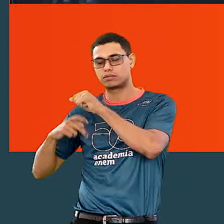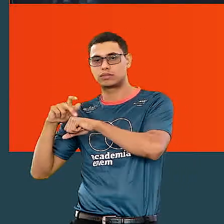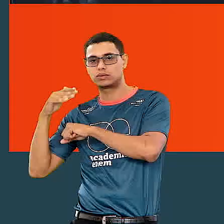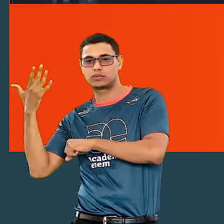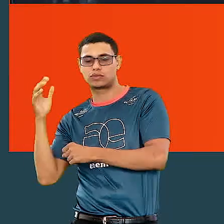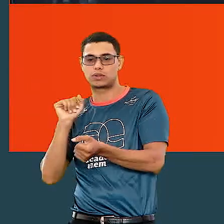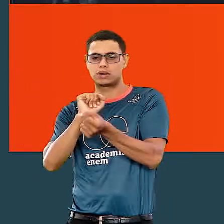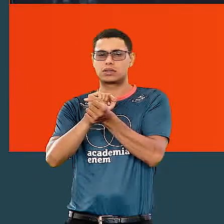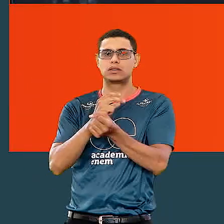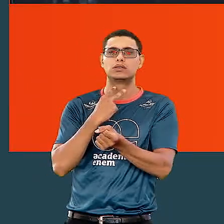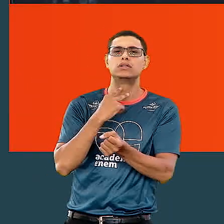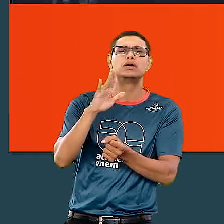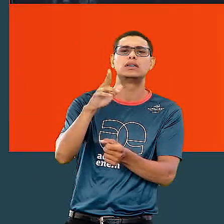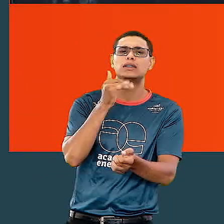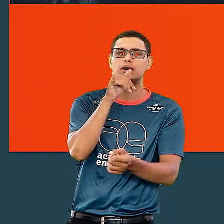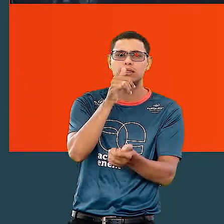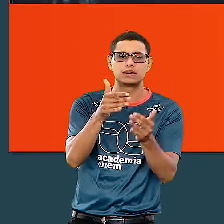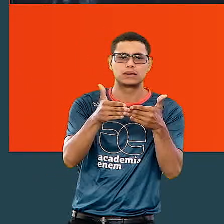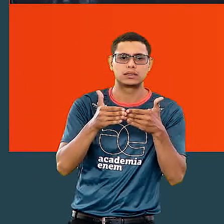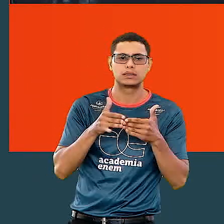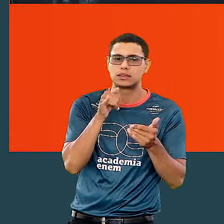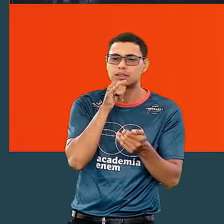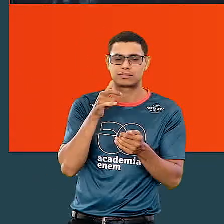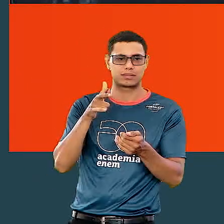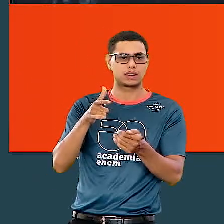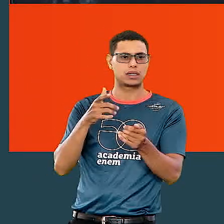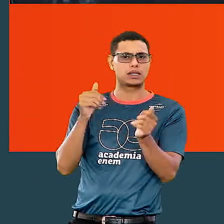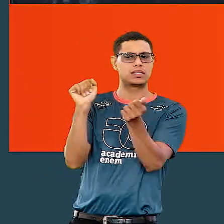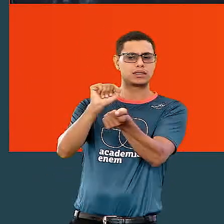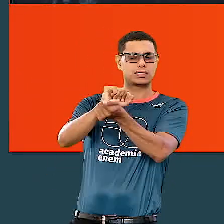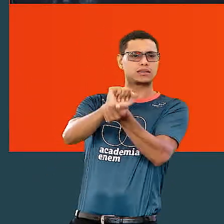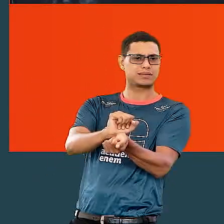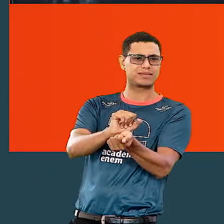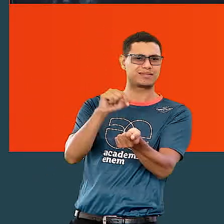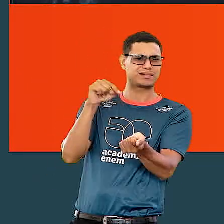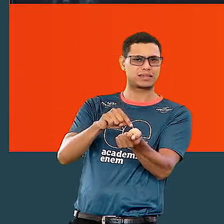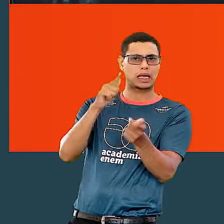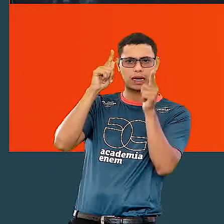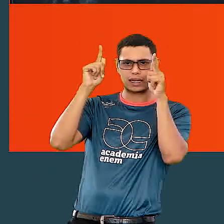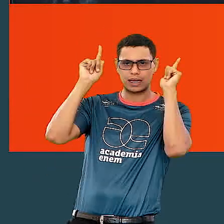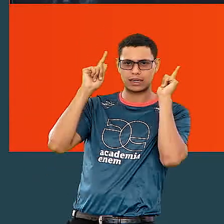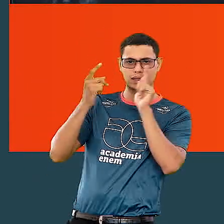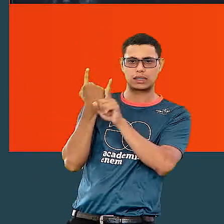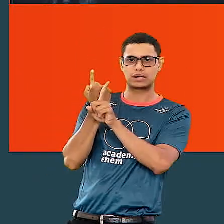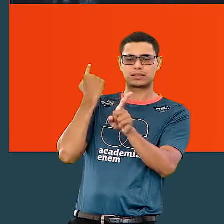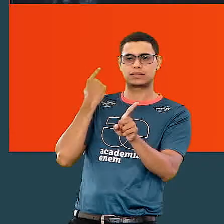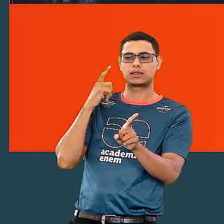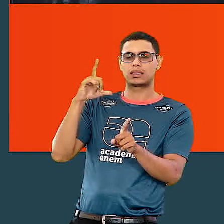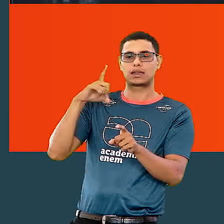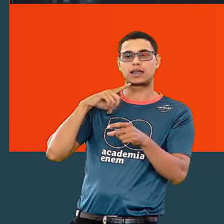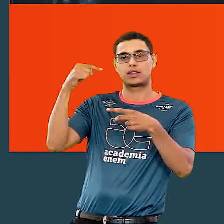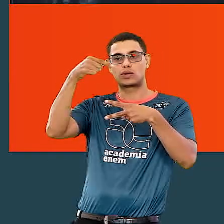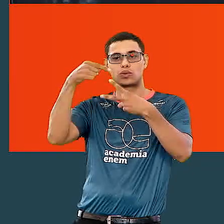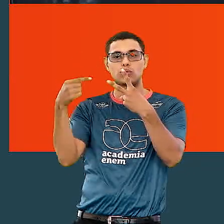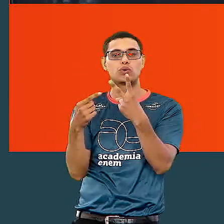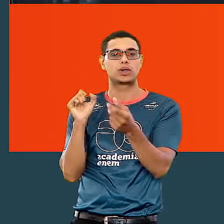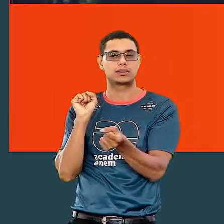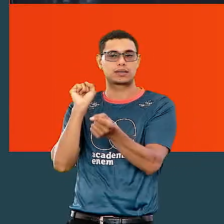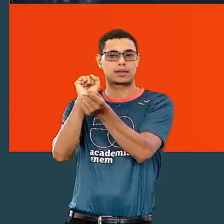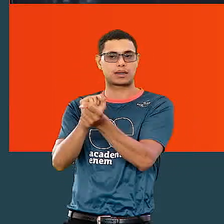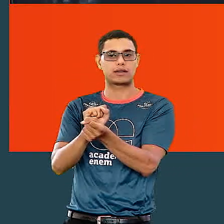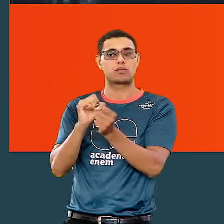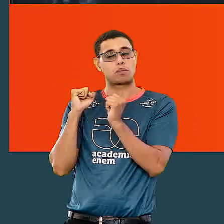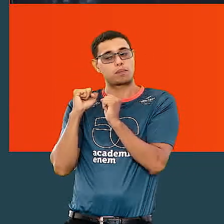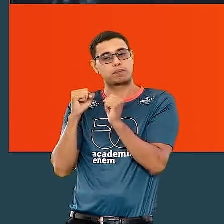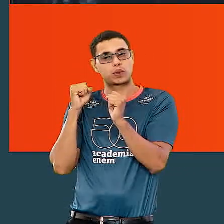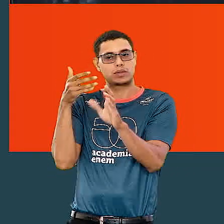escravizar. Ei, por falar em escravizado, na Grécia Antiga, puxa uma seta, coloca aí, olha só. Existem duas condições que você pode se